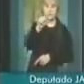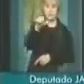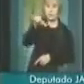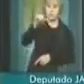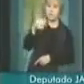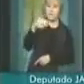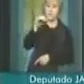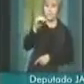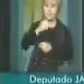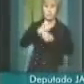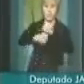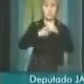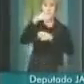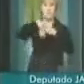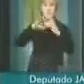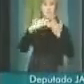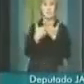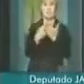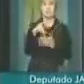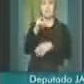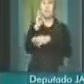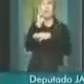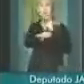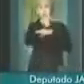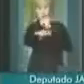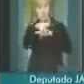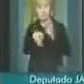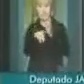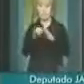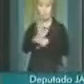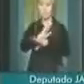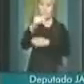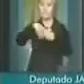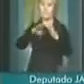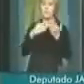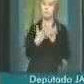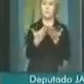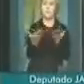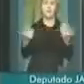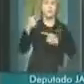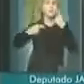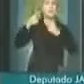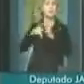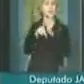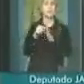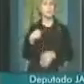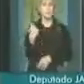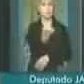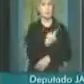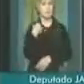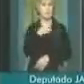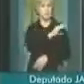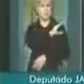9, 10 anos vai assistir o homem que vence filmete que já está sendo licitado. E a grande discussão da nossa